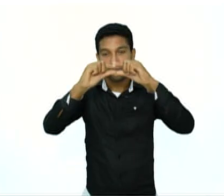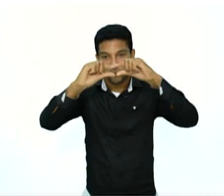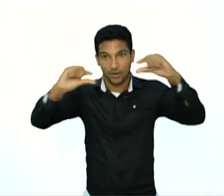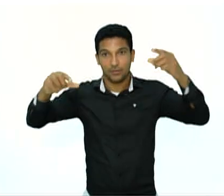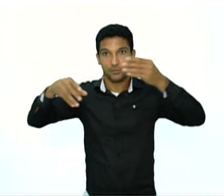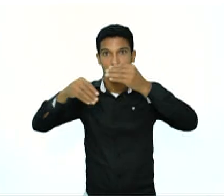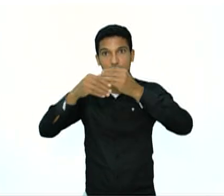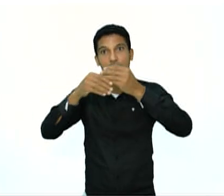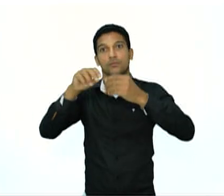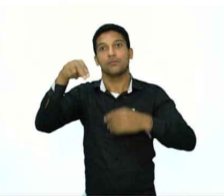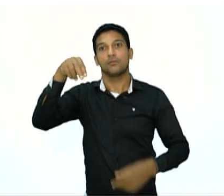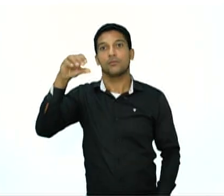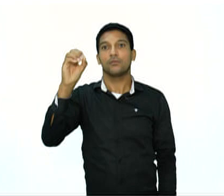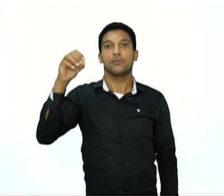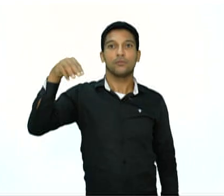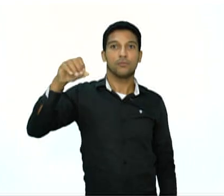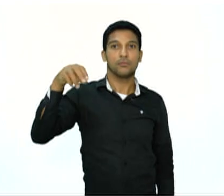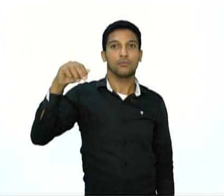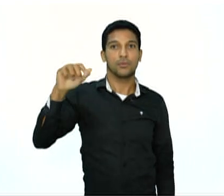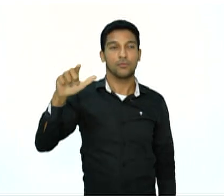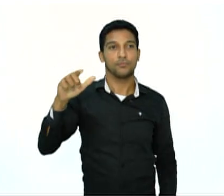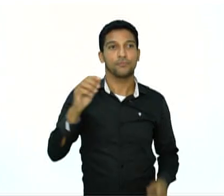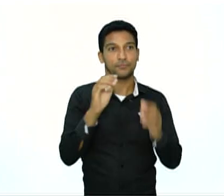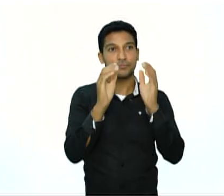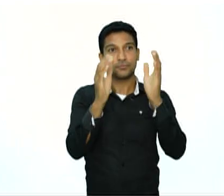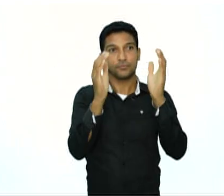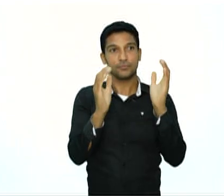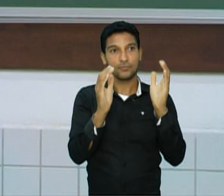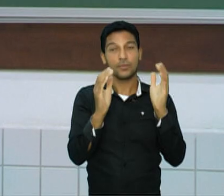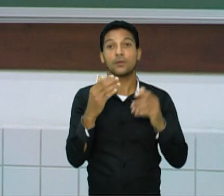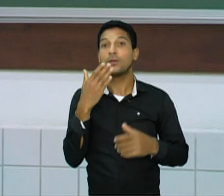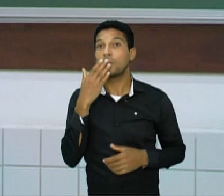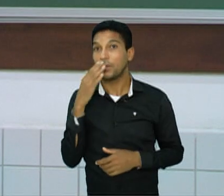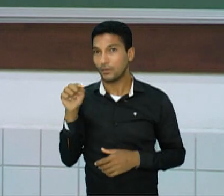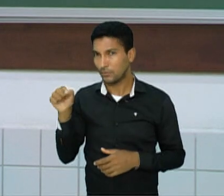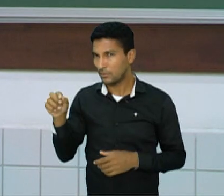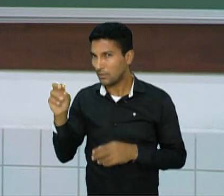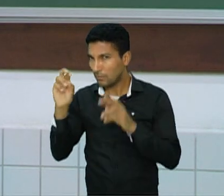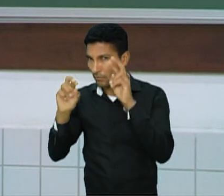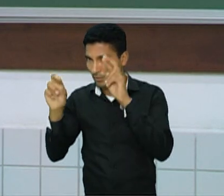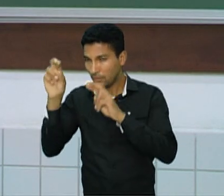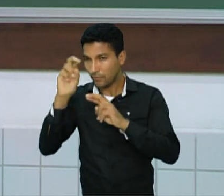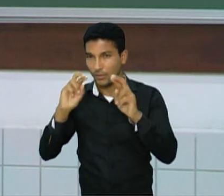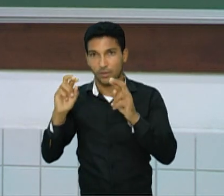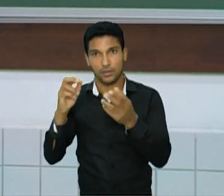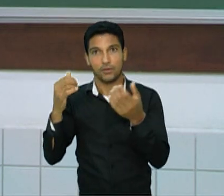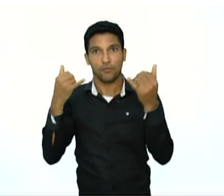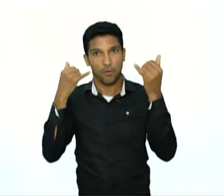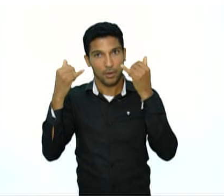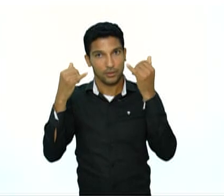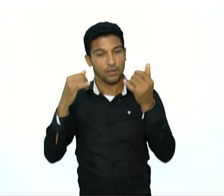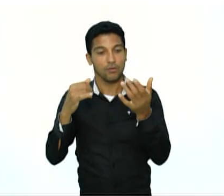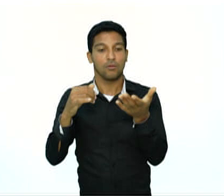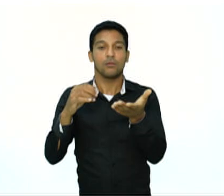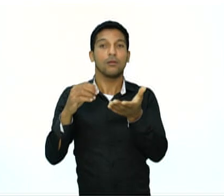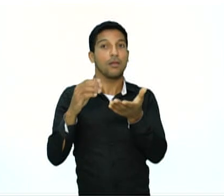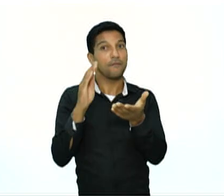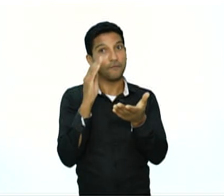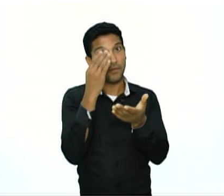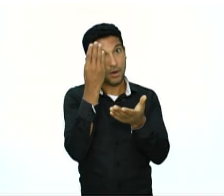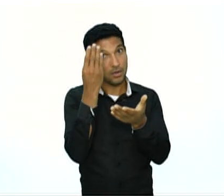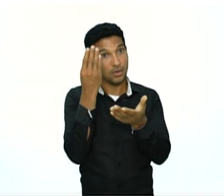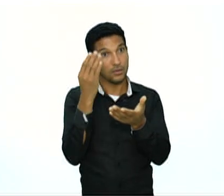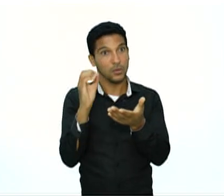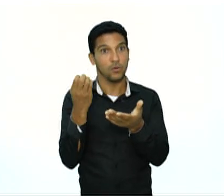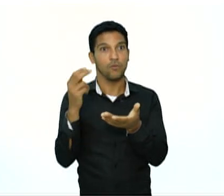Peço isso. Tem algum tipo de preposição? Não. Então, só pode ser a objetiva direta. E a terceira, só te